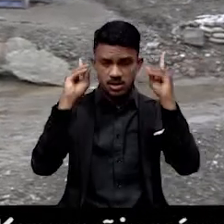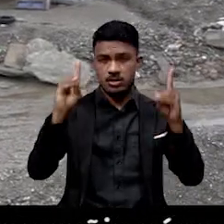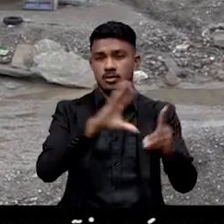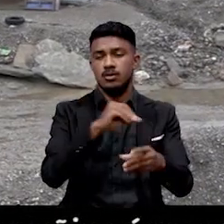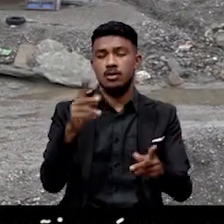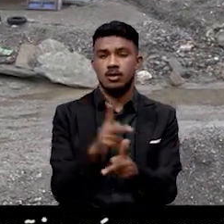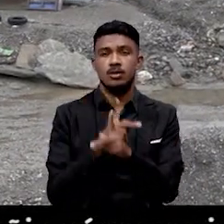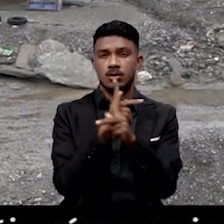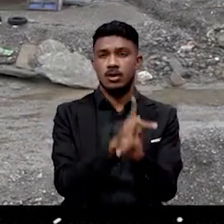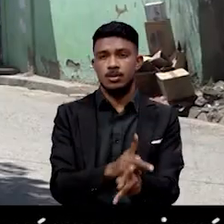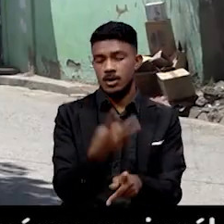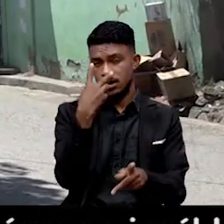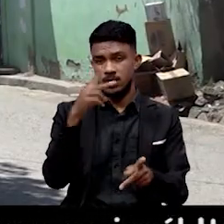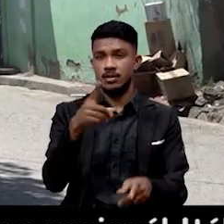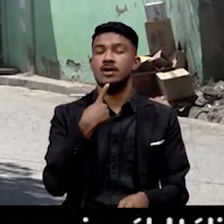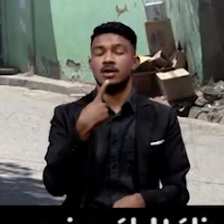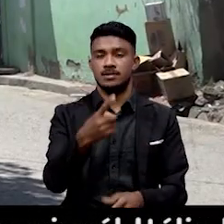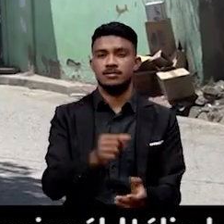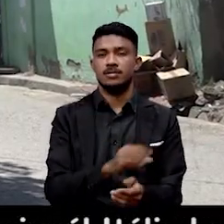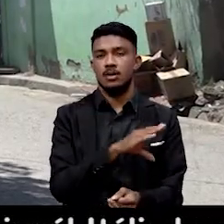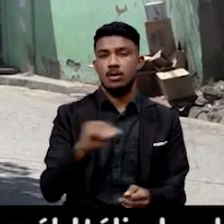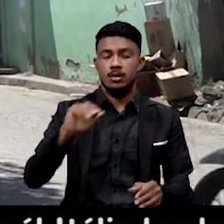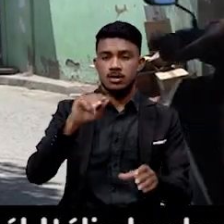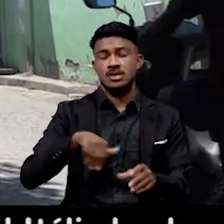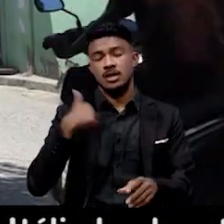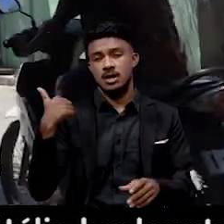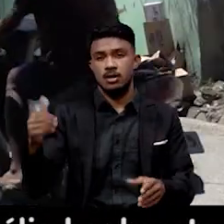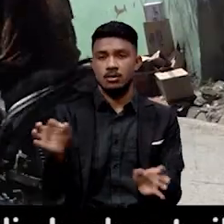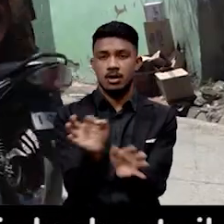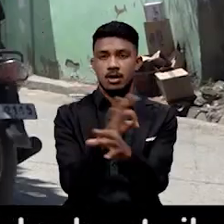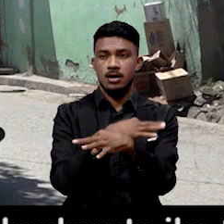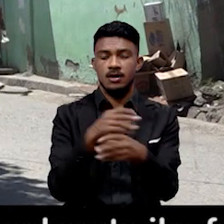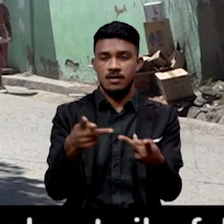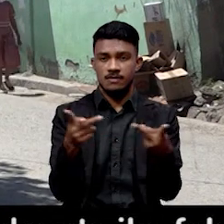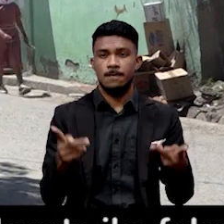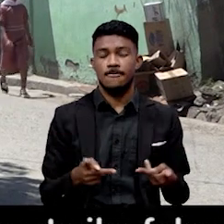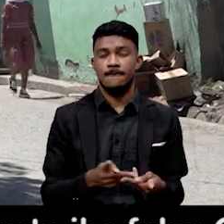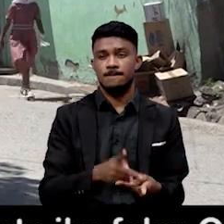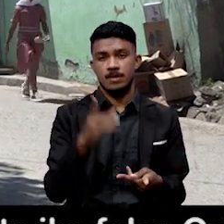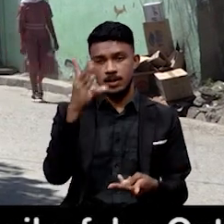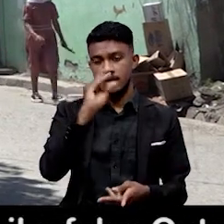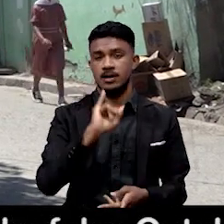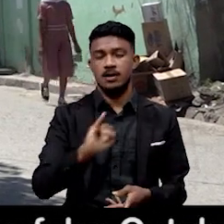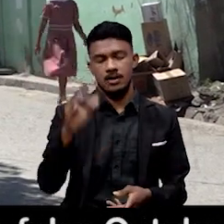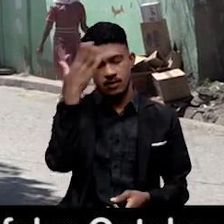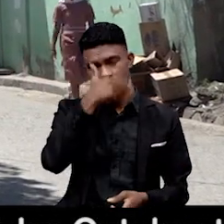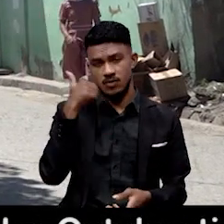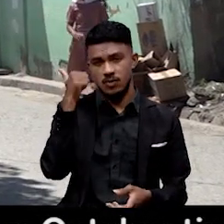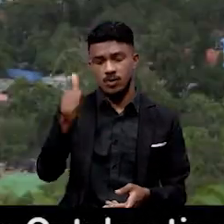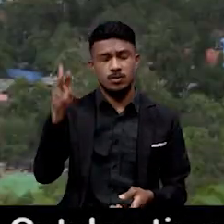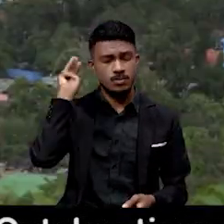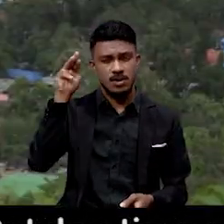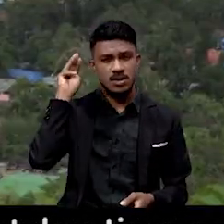kontrolu baseia ba ordem. No parte seluk atu hadia imagem cidade Saifurak, governo lihusi